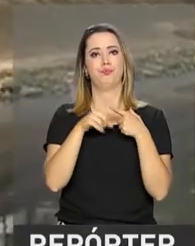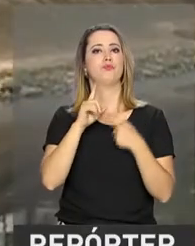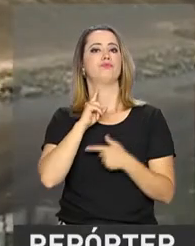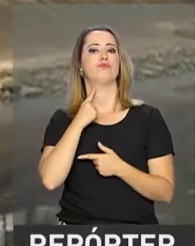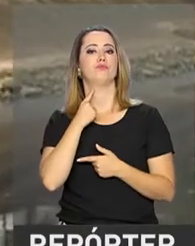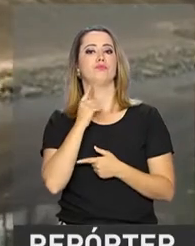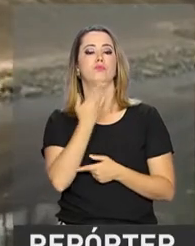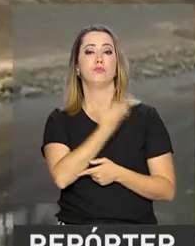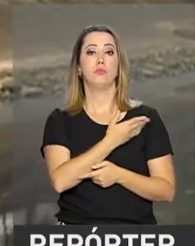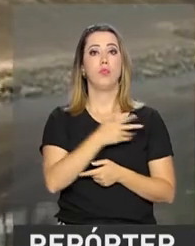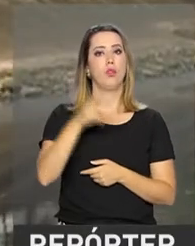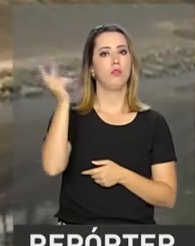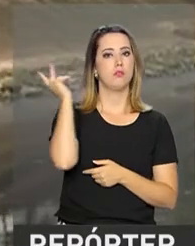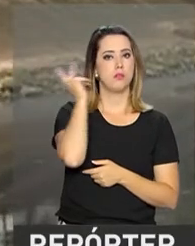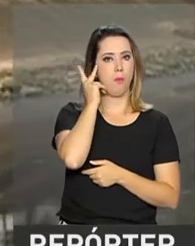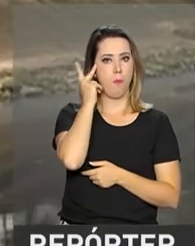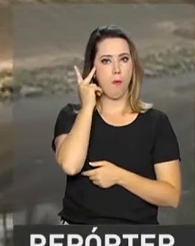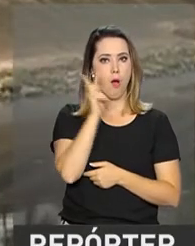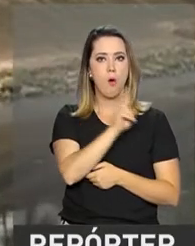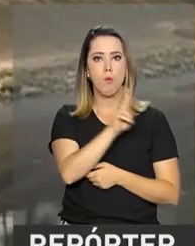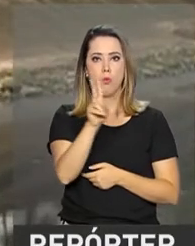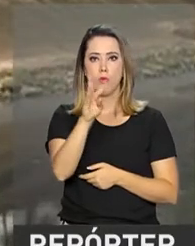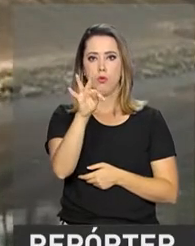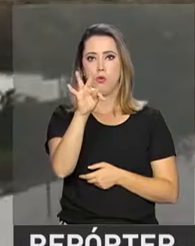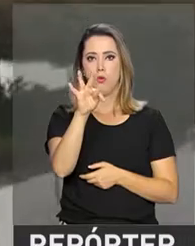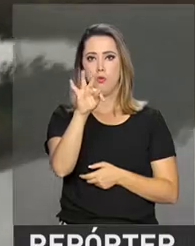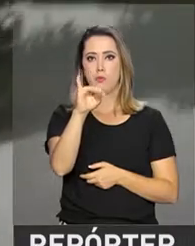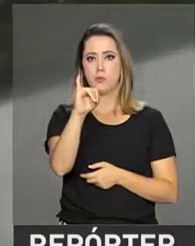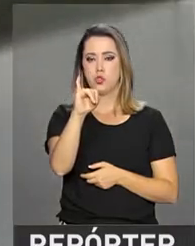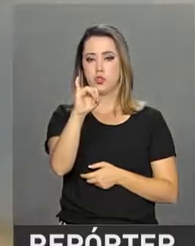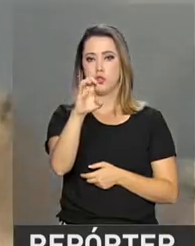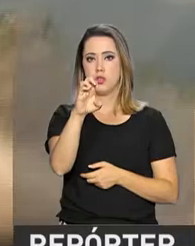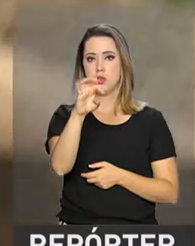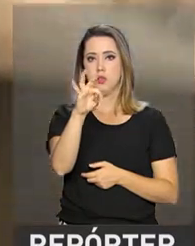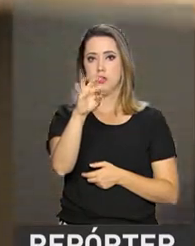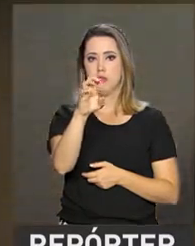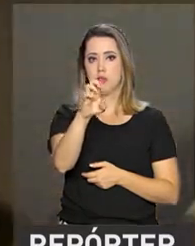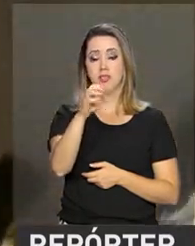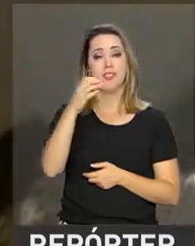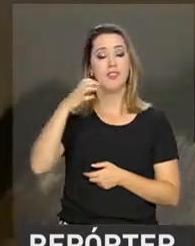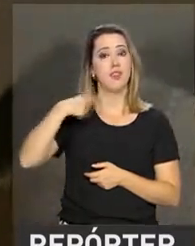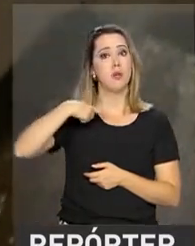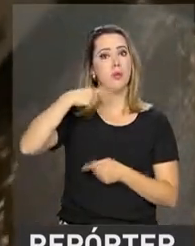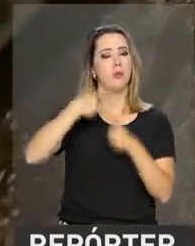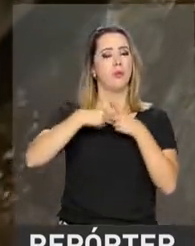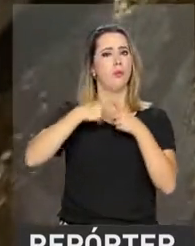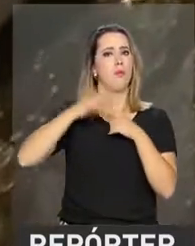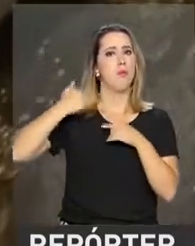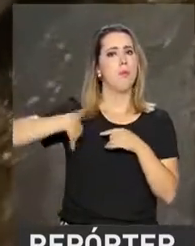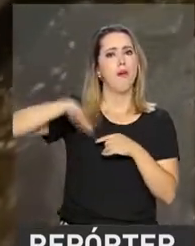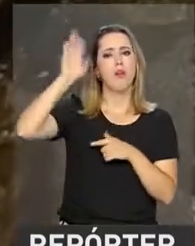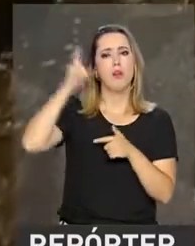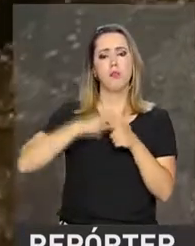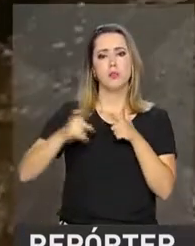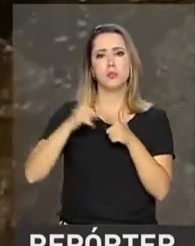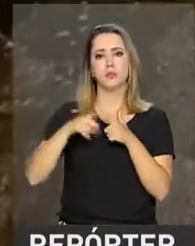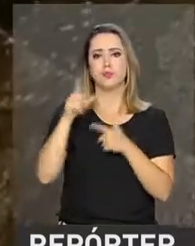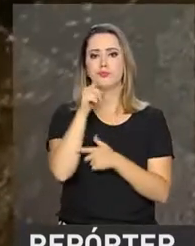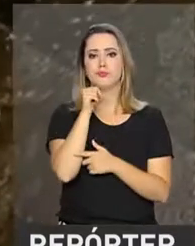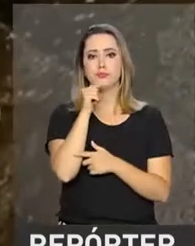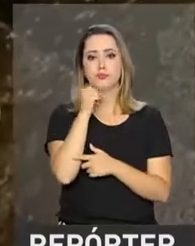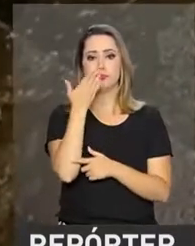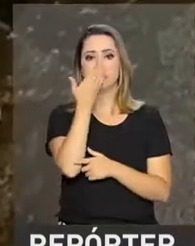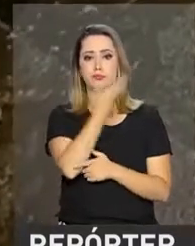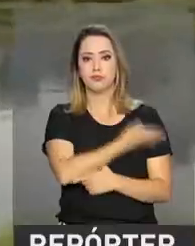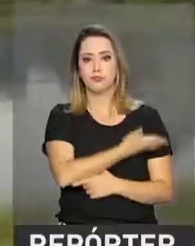rio Tietê, na capital paulista, é um exemplo. Isso porque os maiores problemas com água, segundo o